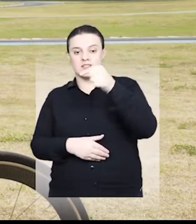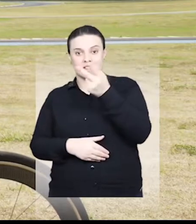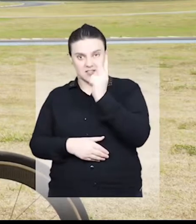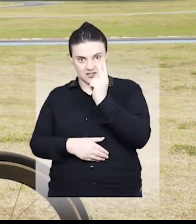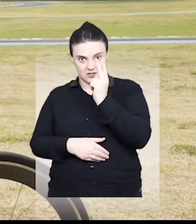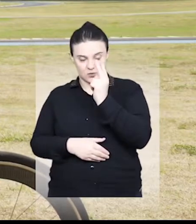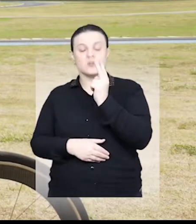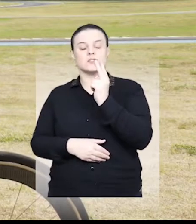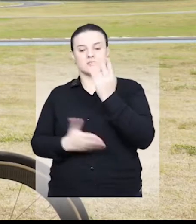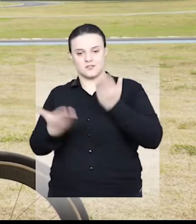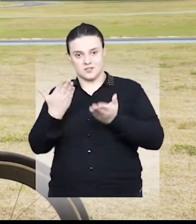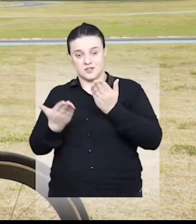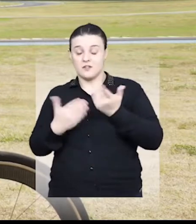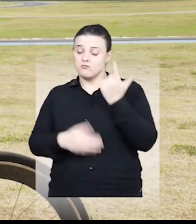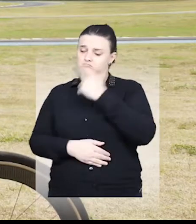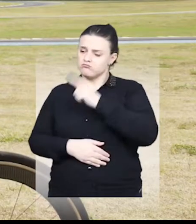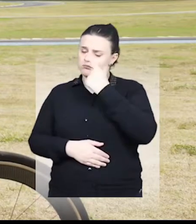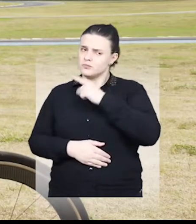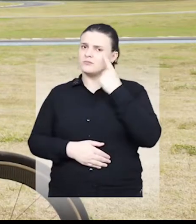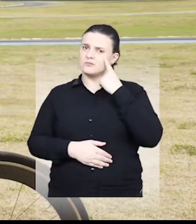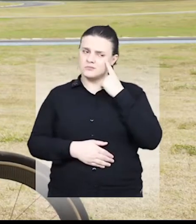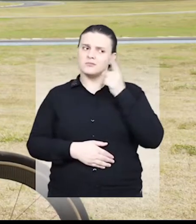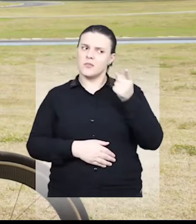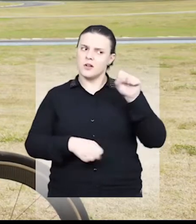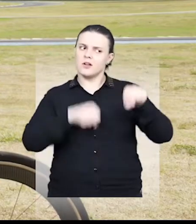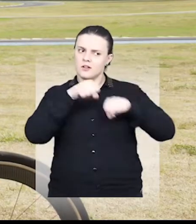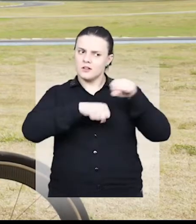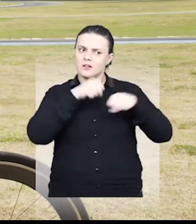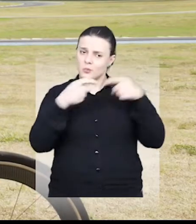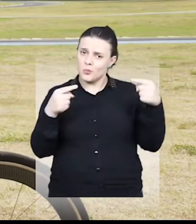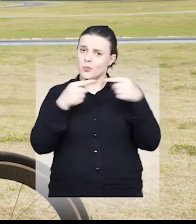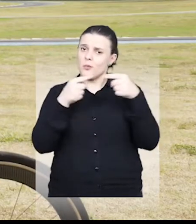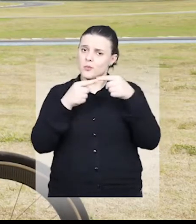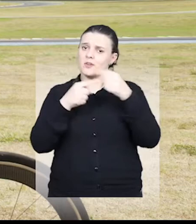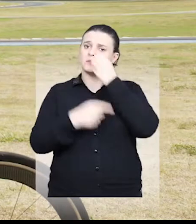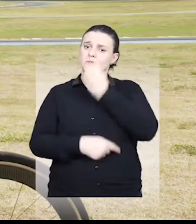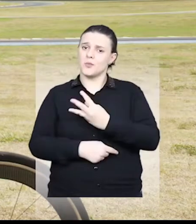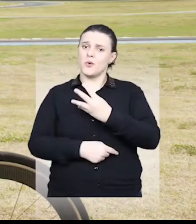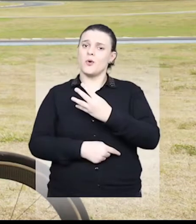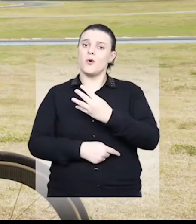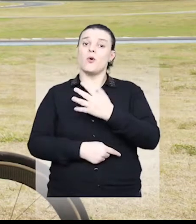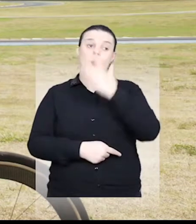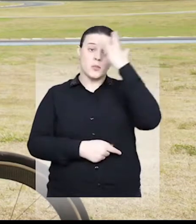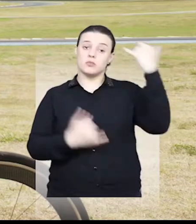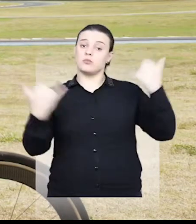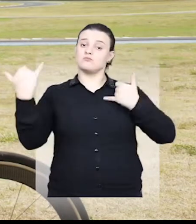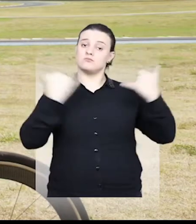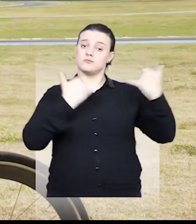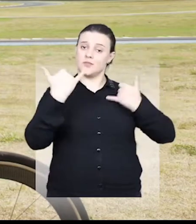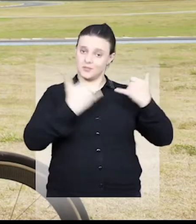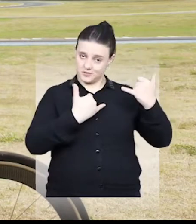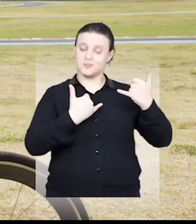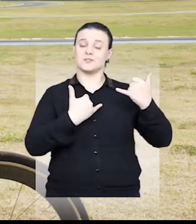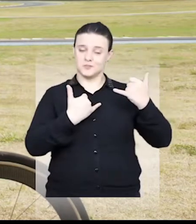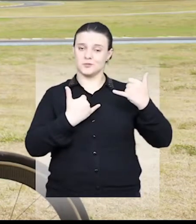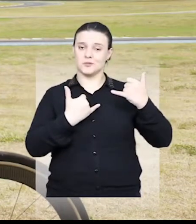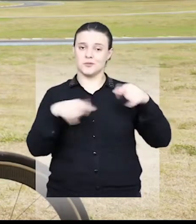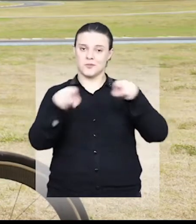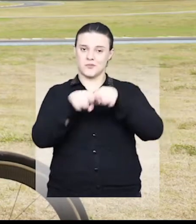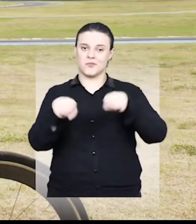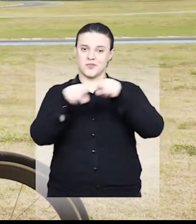quilos, eu acabei vendo uma aptidão. Vieram uma aptidão em mim, né? Vieram me comentar comigo